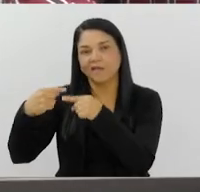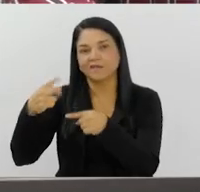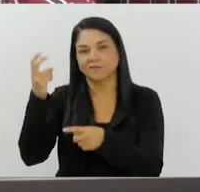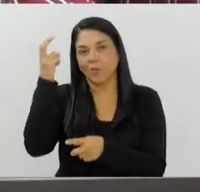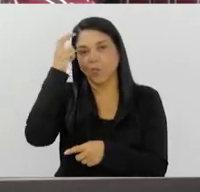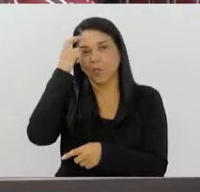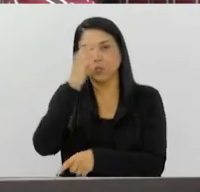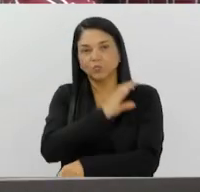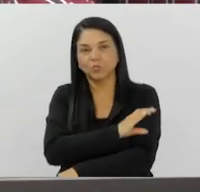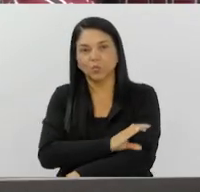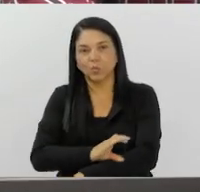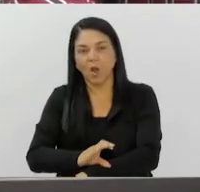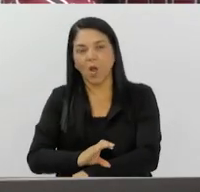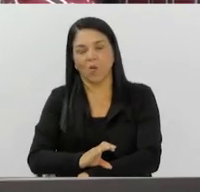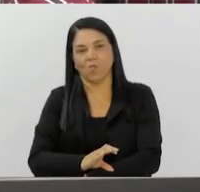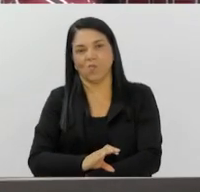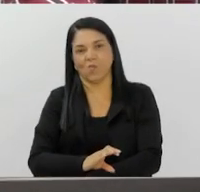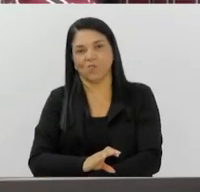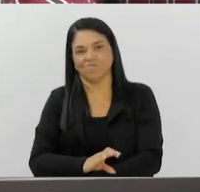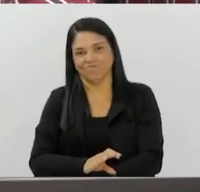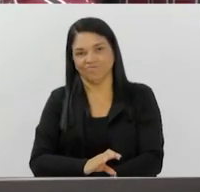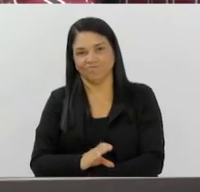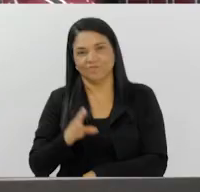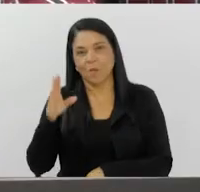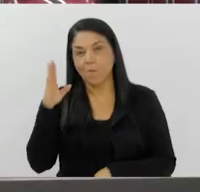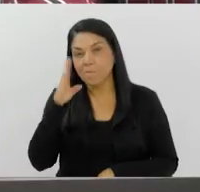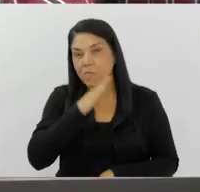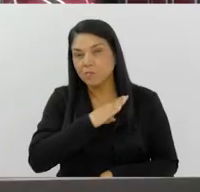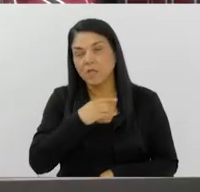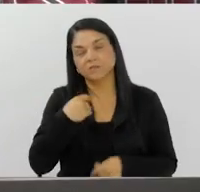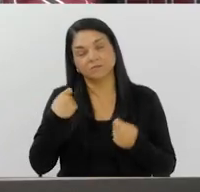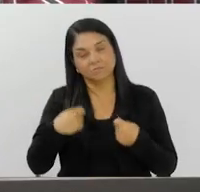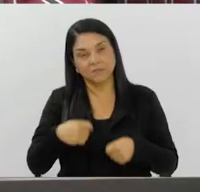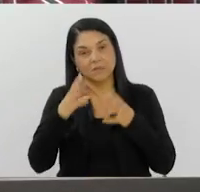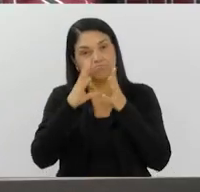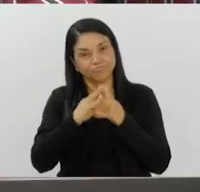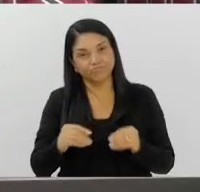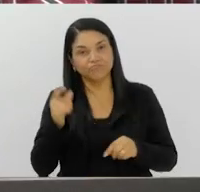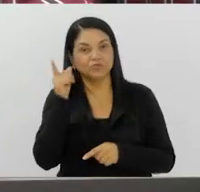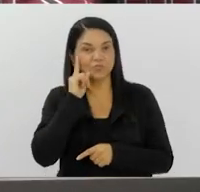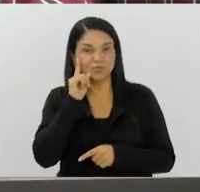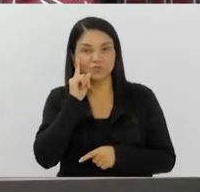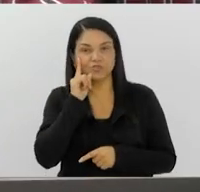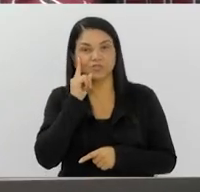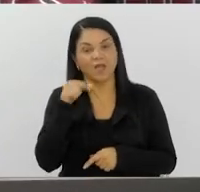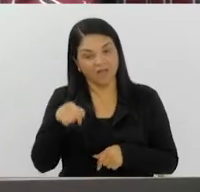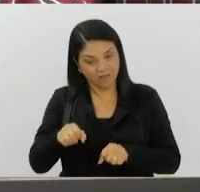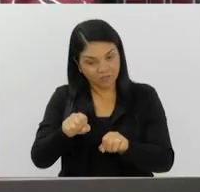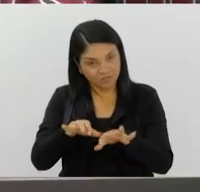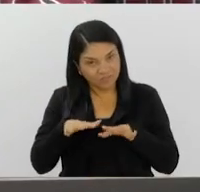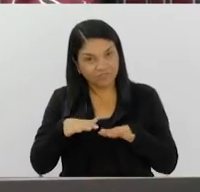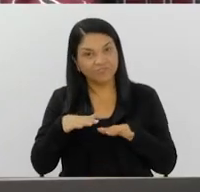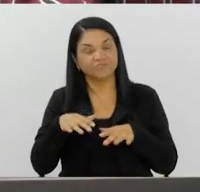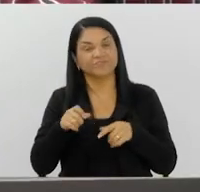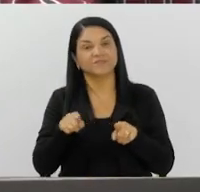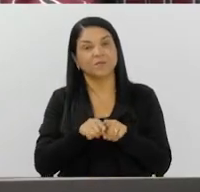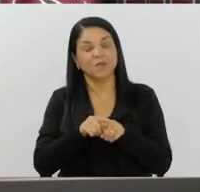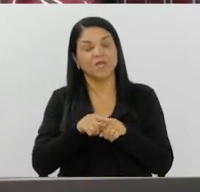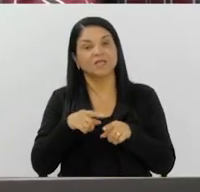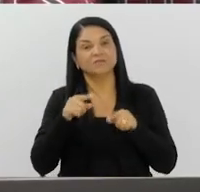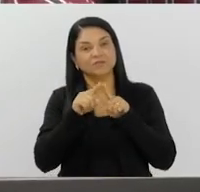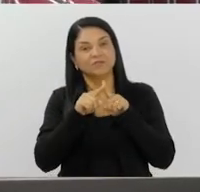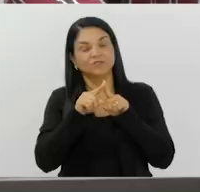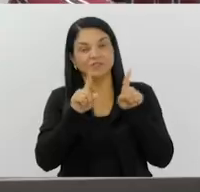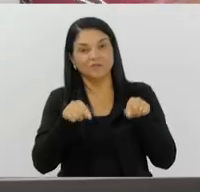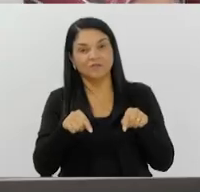cruel e perversa que a gente tem que combater todos os dias existe aqui no Parlamento existe nos serviços públicos existe